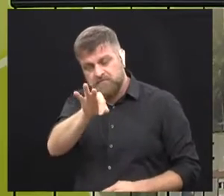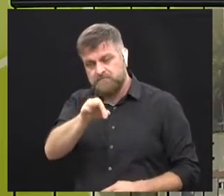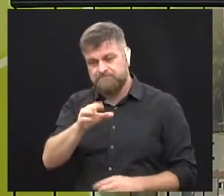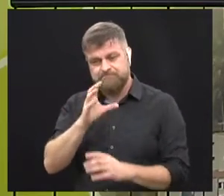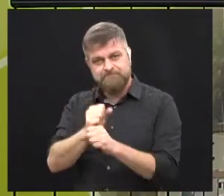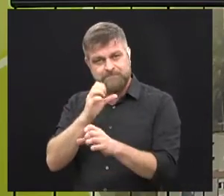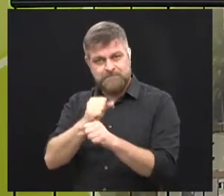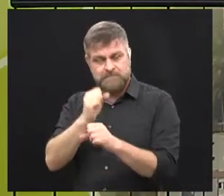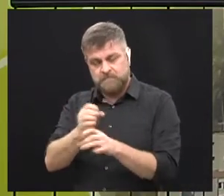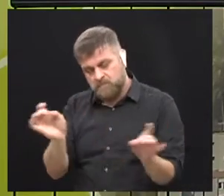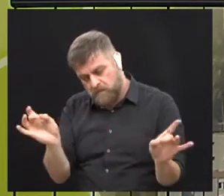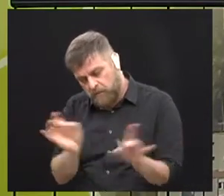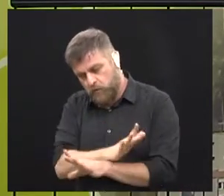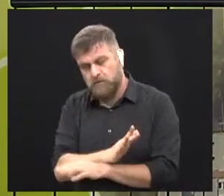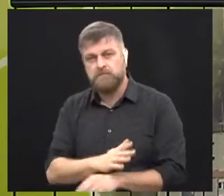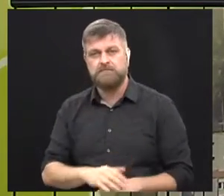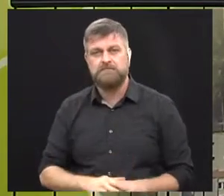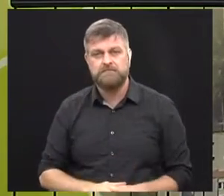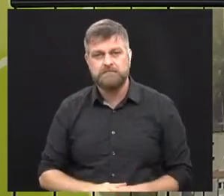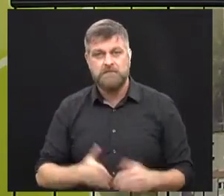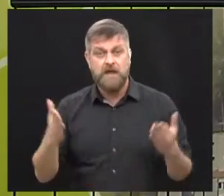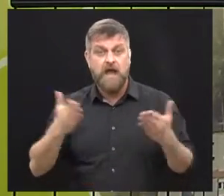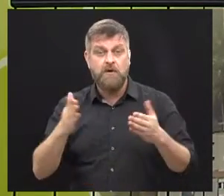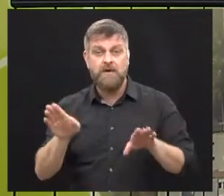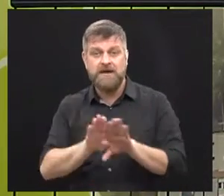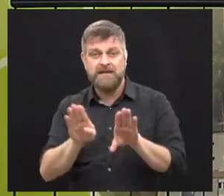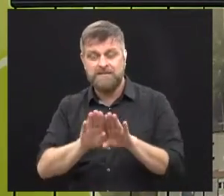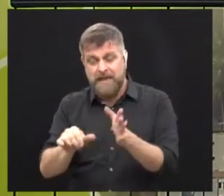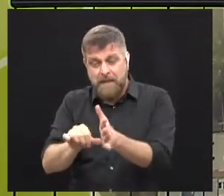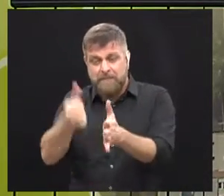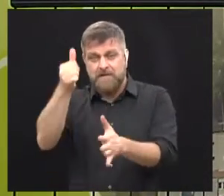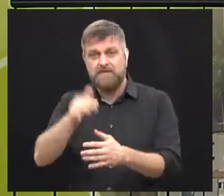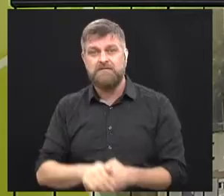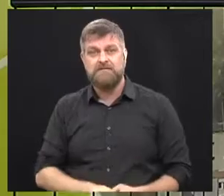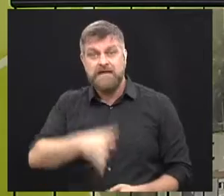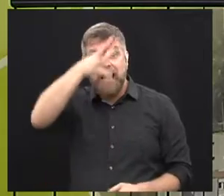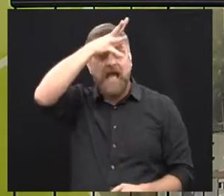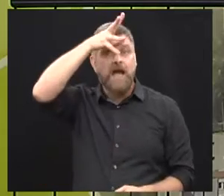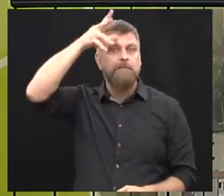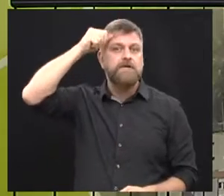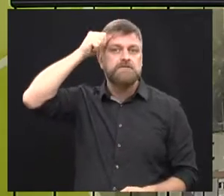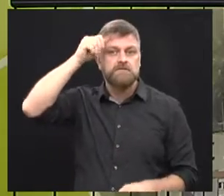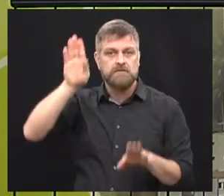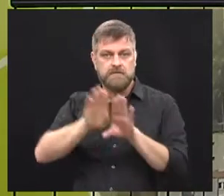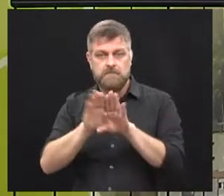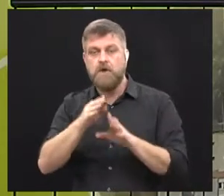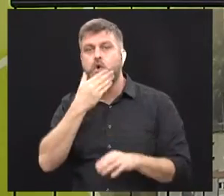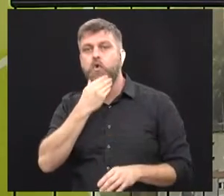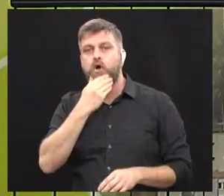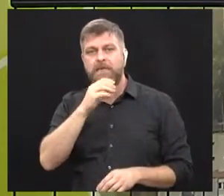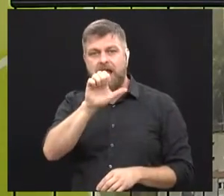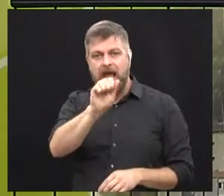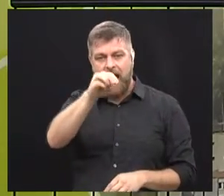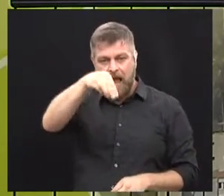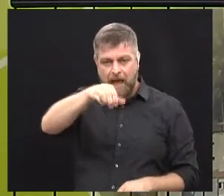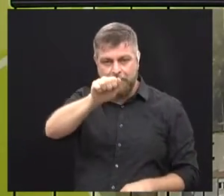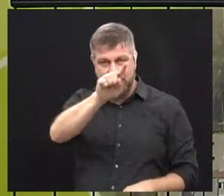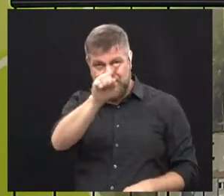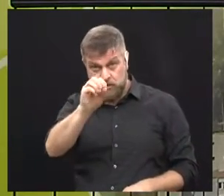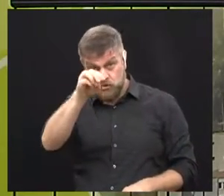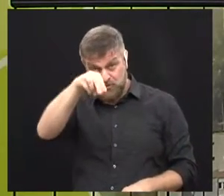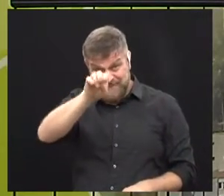99,47% das urnas apuradas. Vamos atualizar pela primeira vez Amazonas, hein? Amazonino Mendes, do PDT,